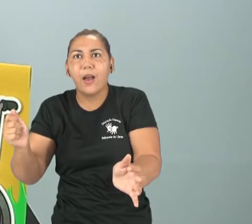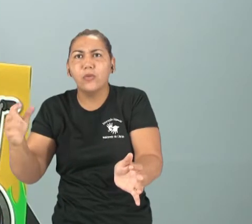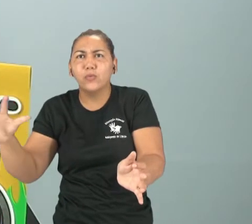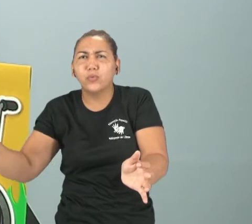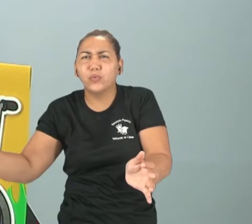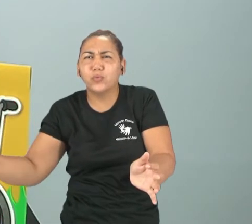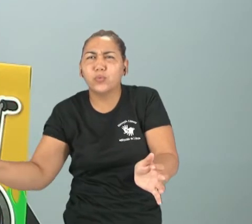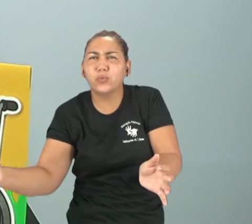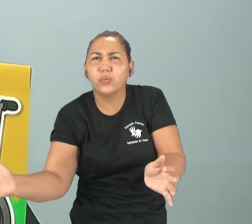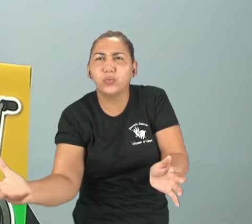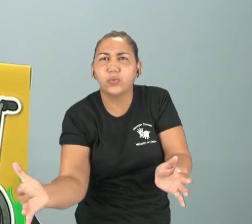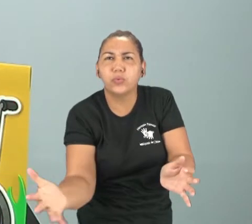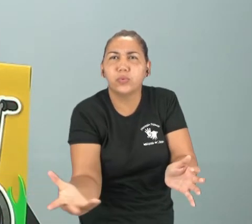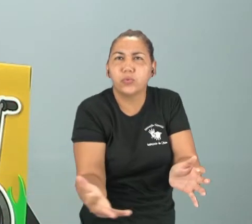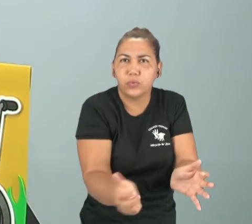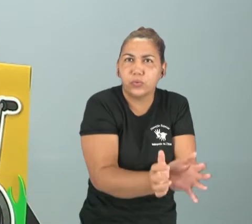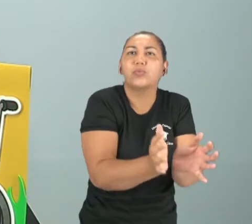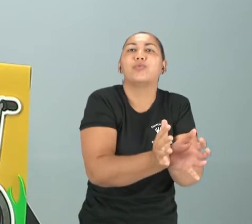era discriminado.